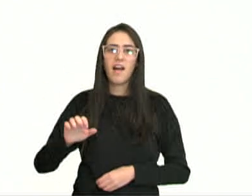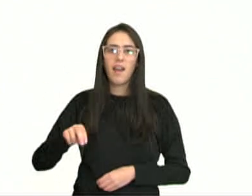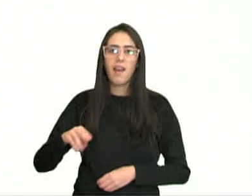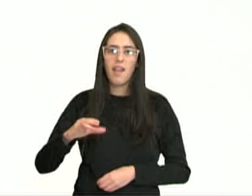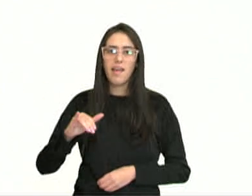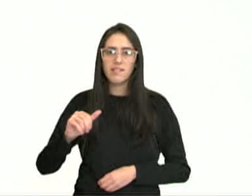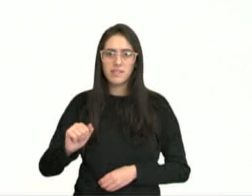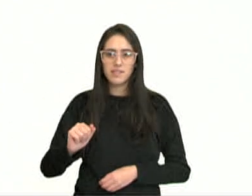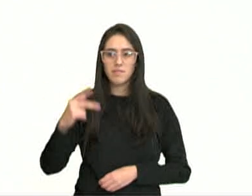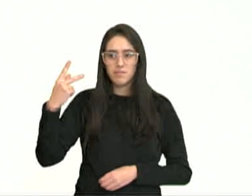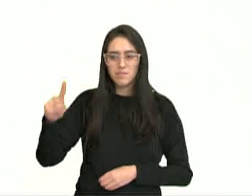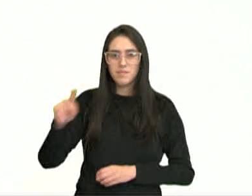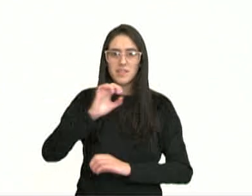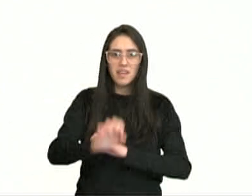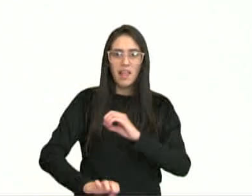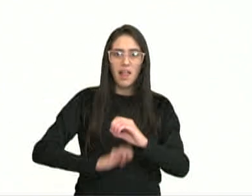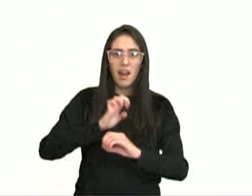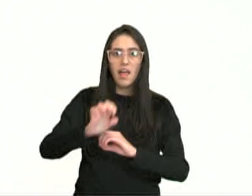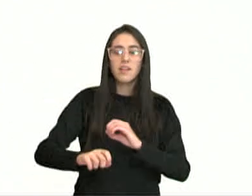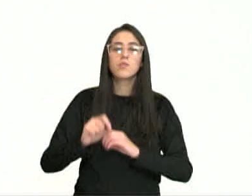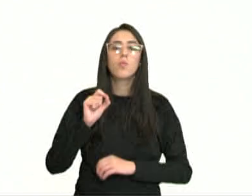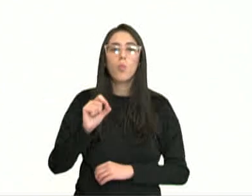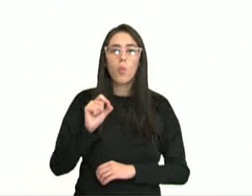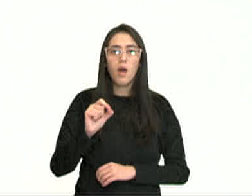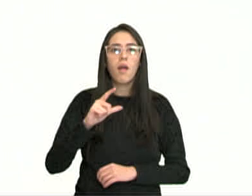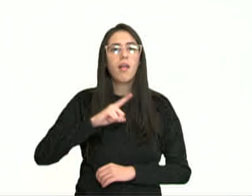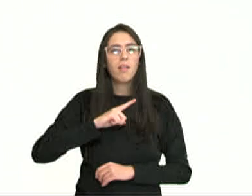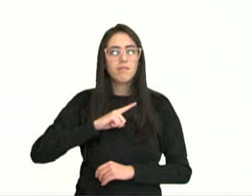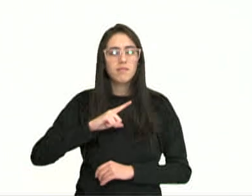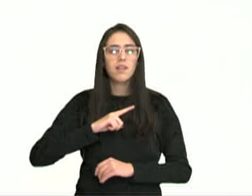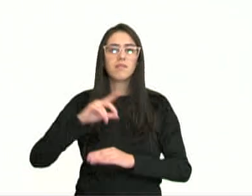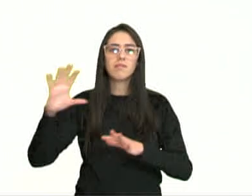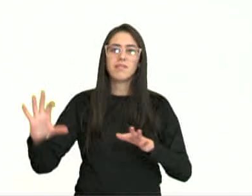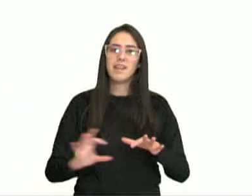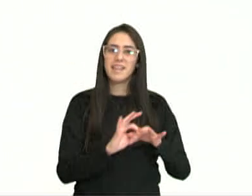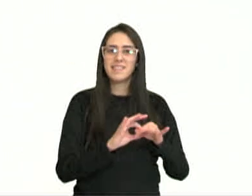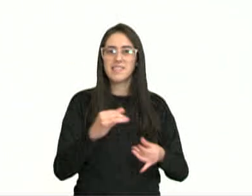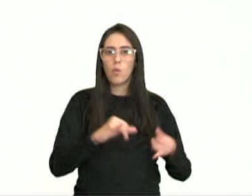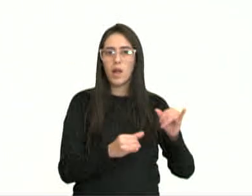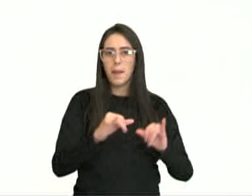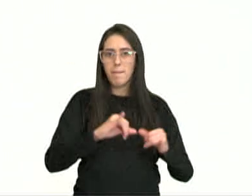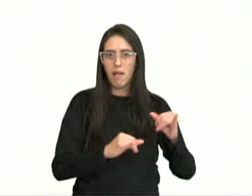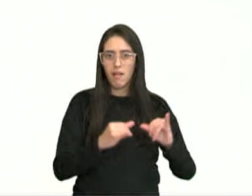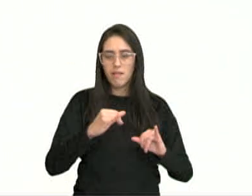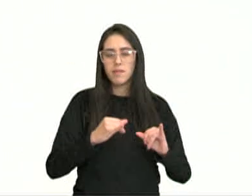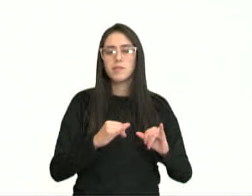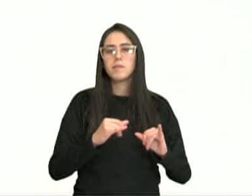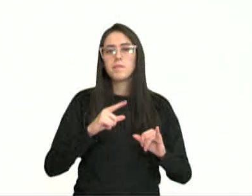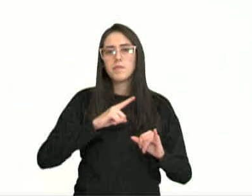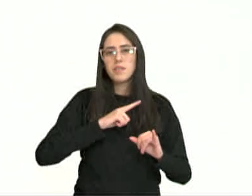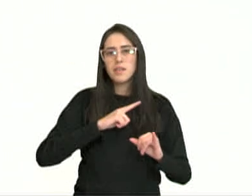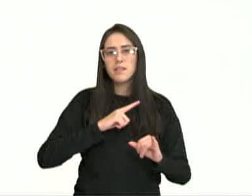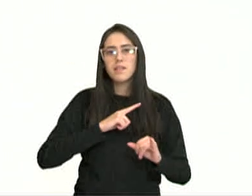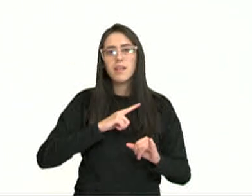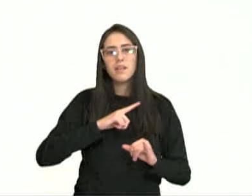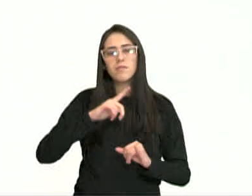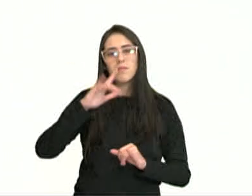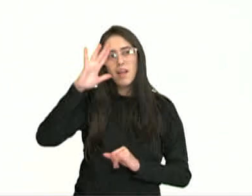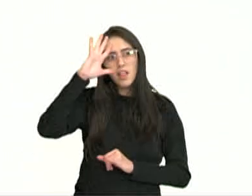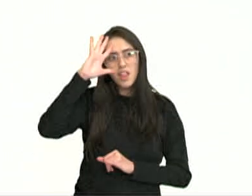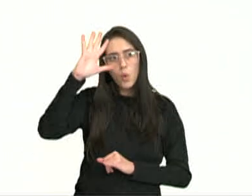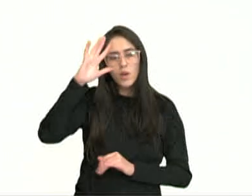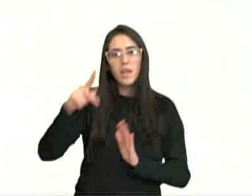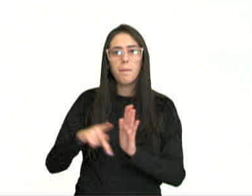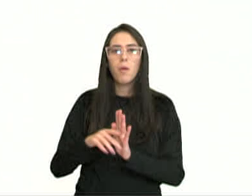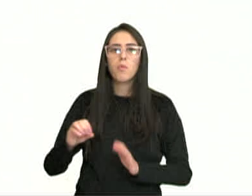Os elétrons da camada de valência são os que participam das ligações químicas. De acordo com a teoria do octeto, a camada